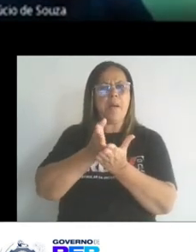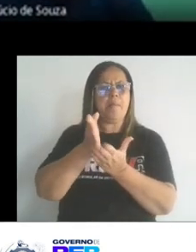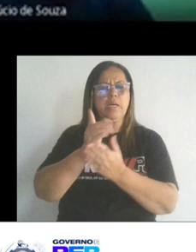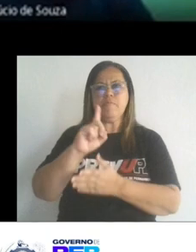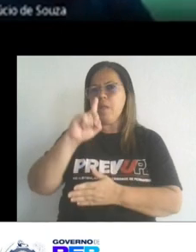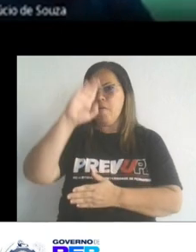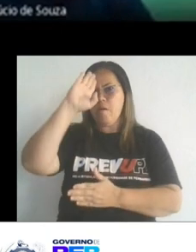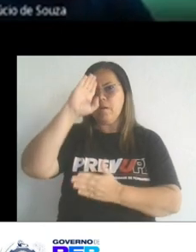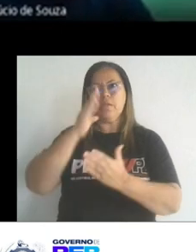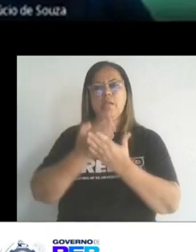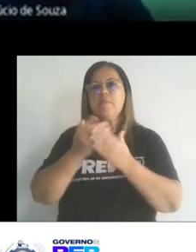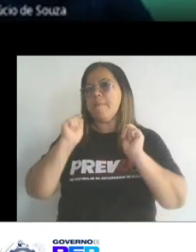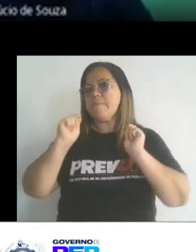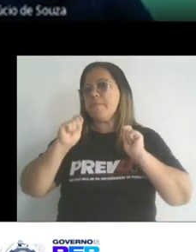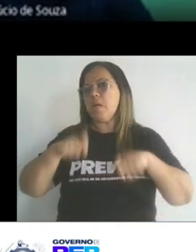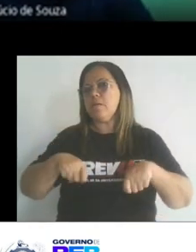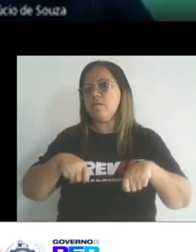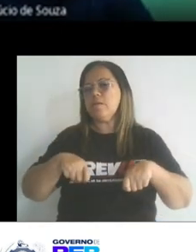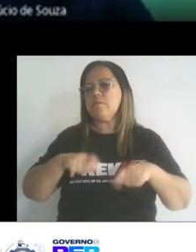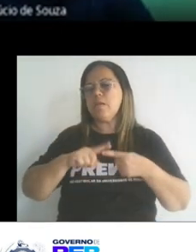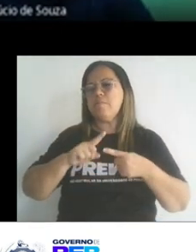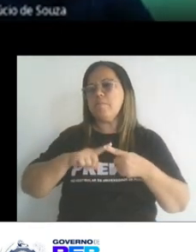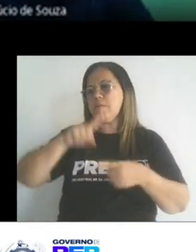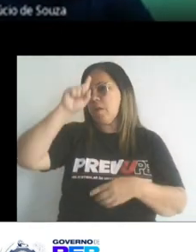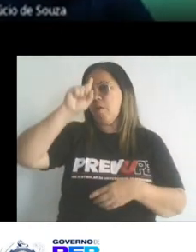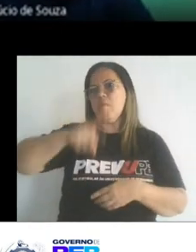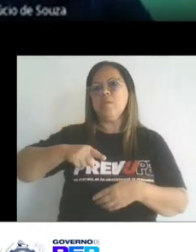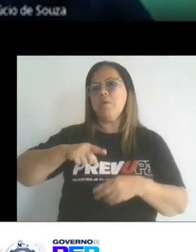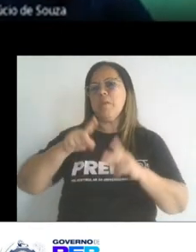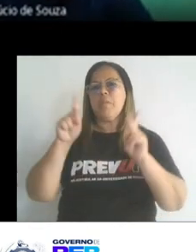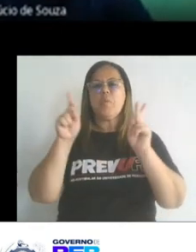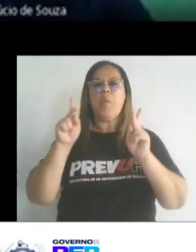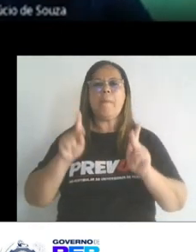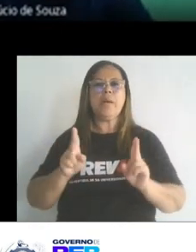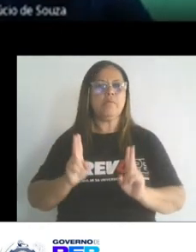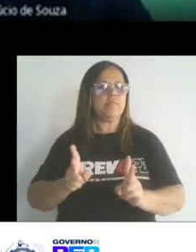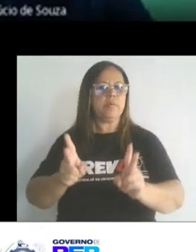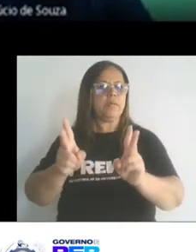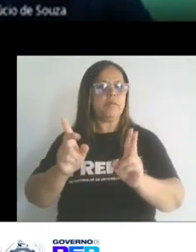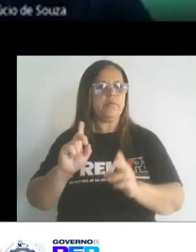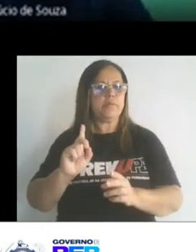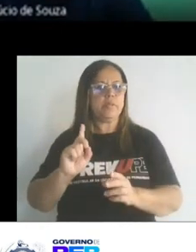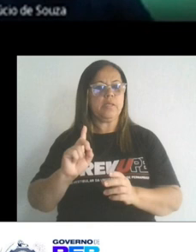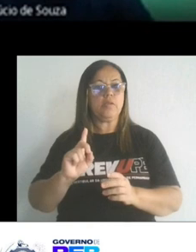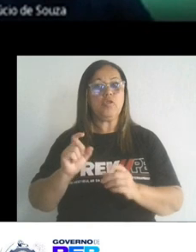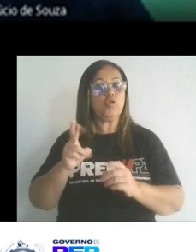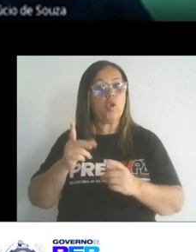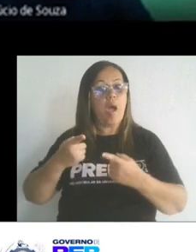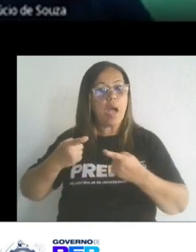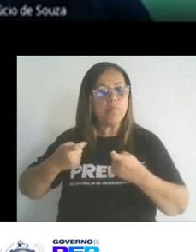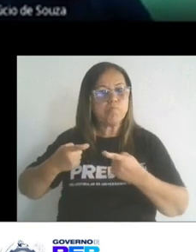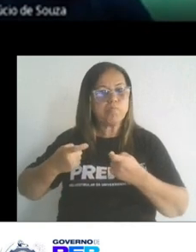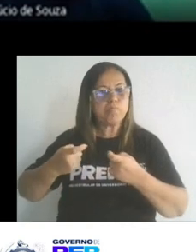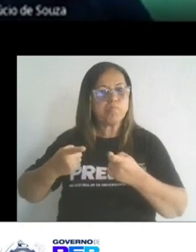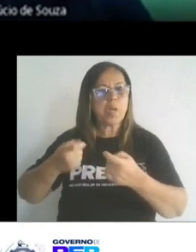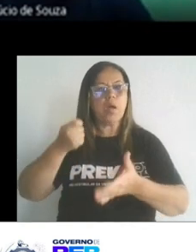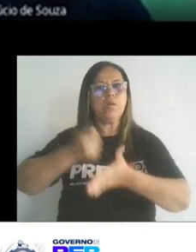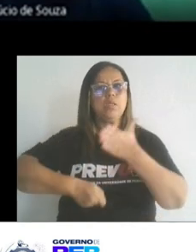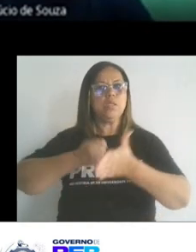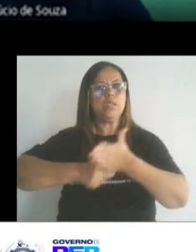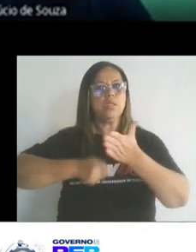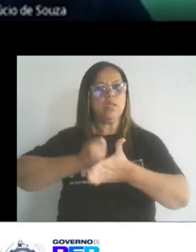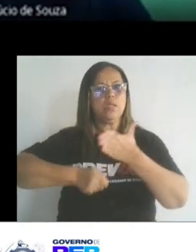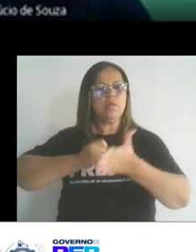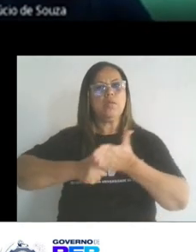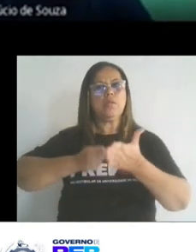possibilidade nem na autoridade de uma paz permanente somente a guerra exige ao máximo as